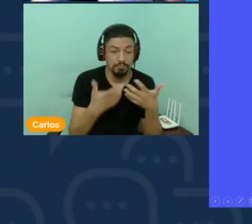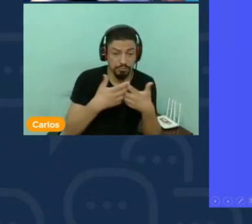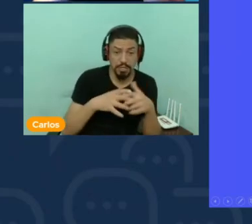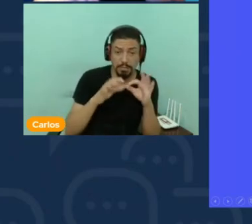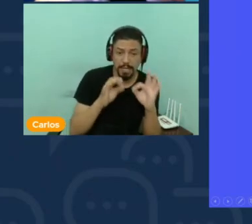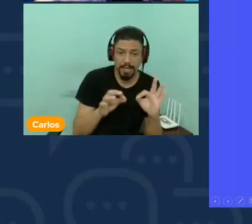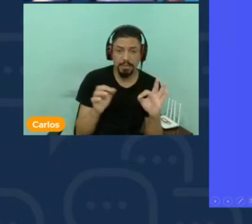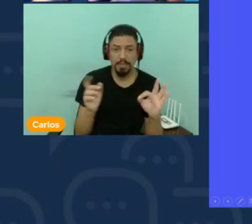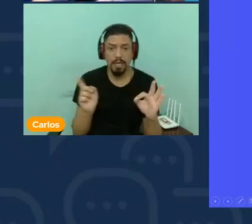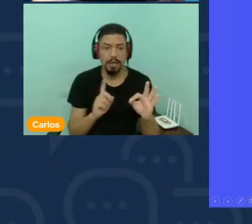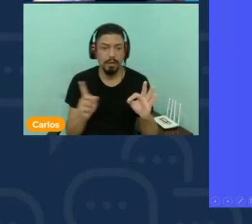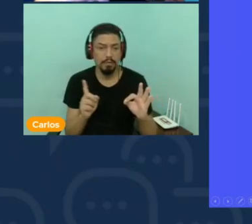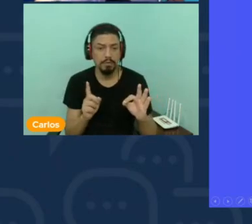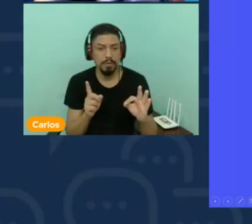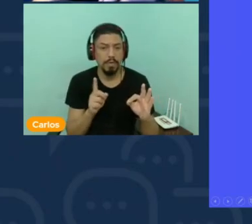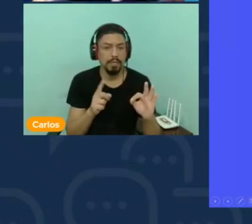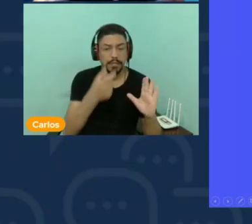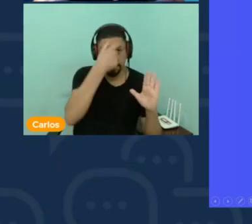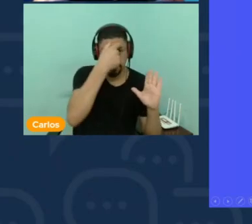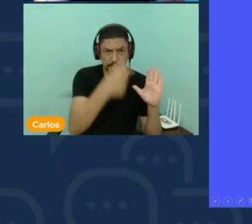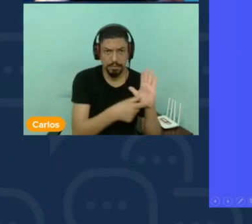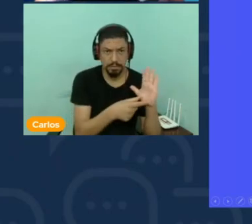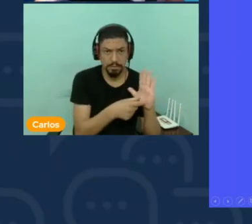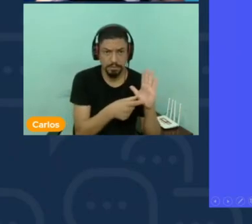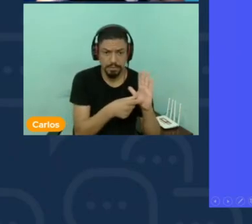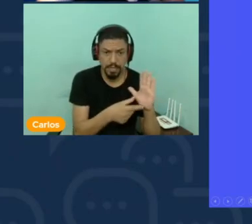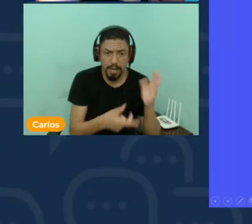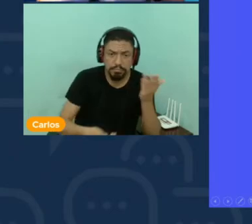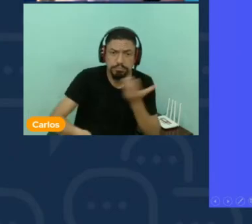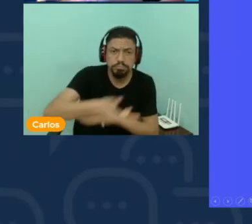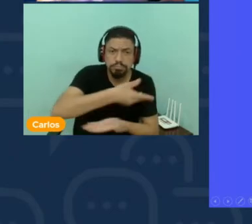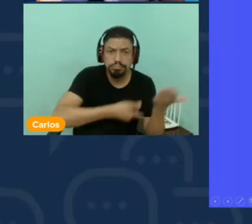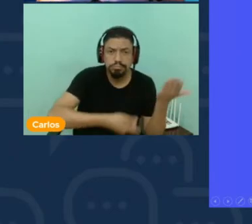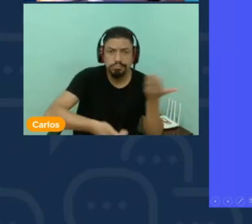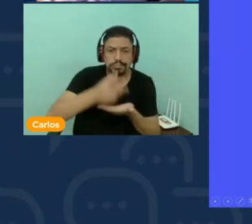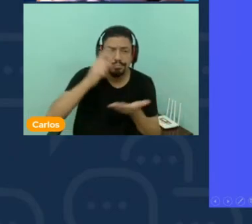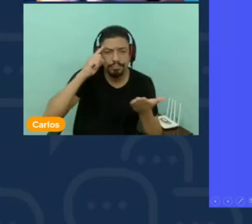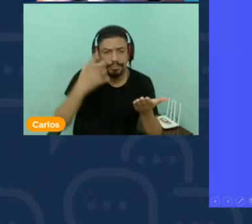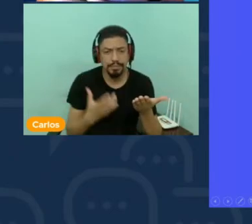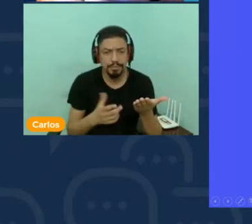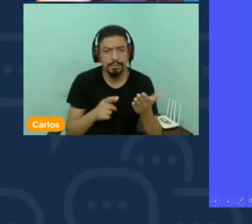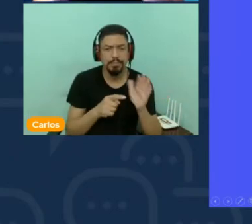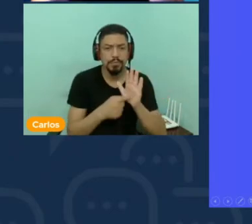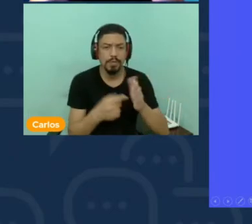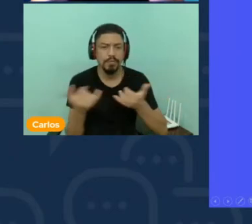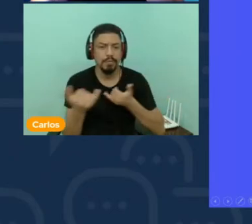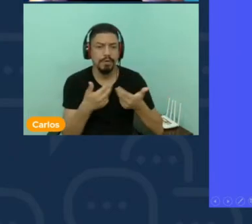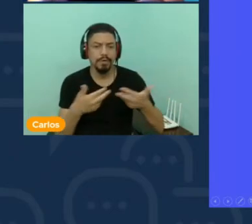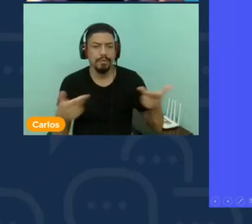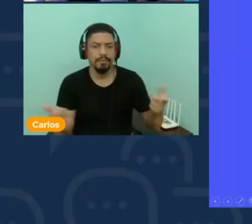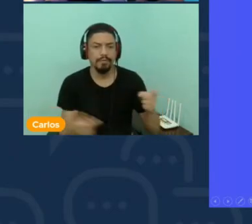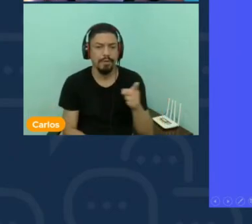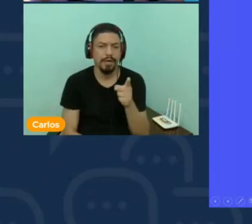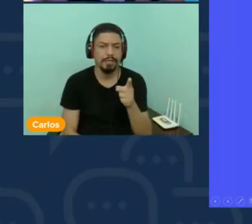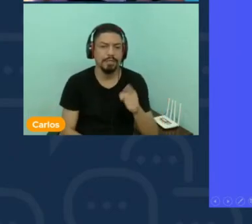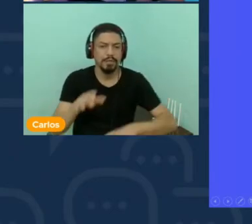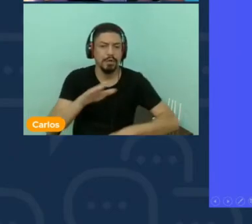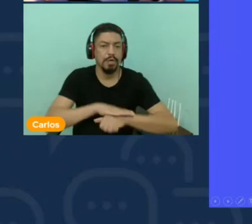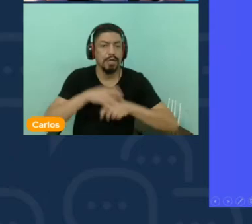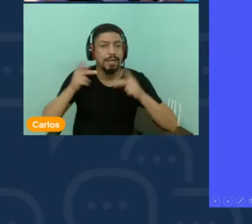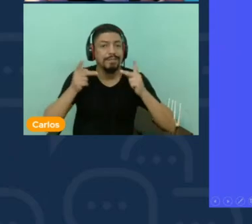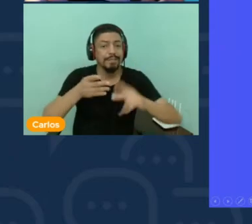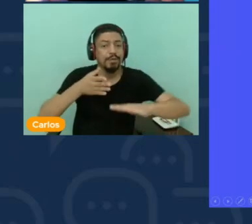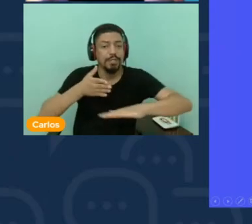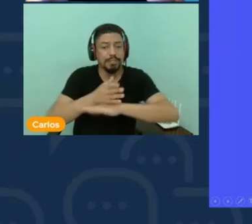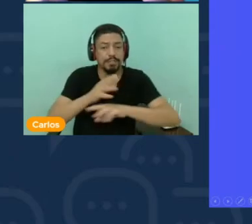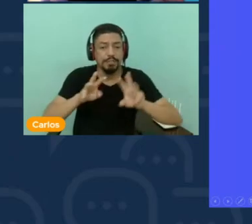IA generativa interage ali com o seu cliente, dando a informação de que ele precisa no momento que ele está visitando o seu